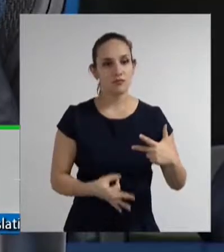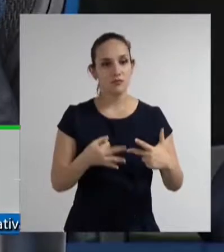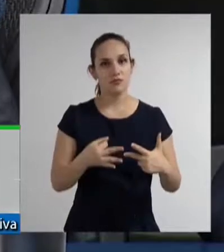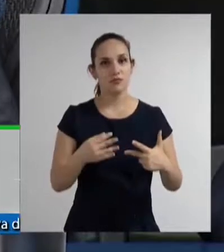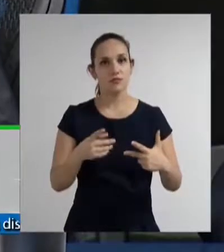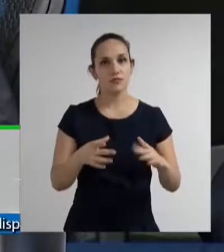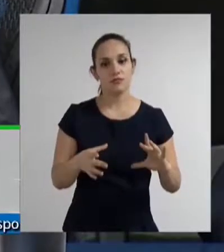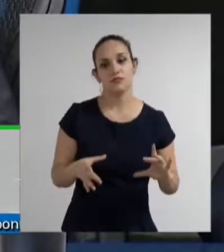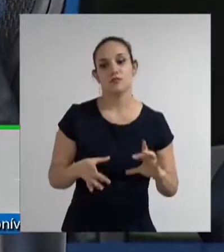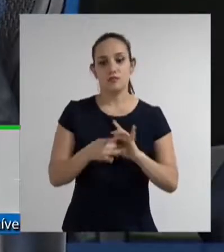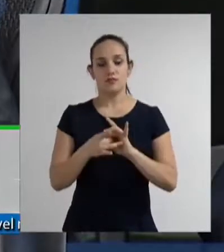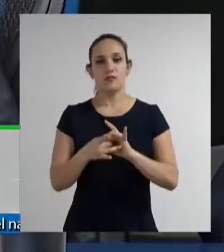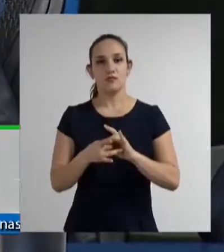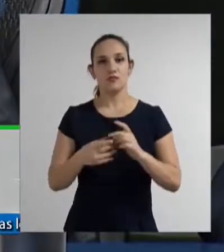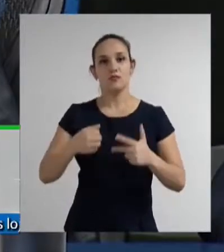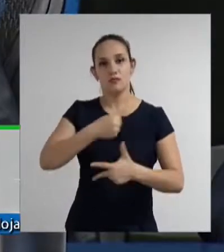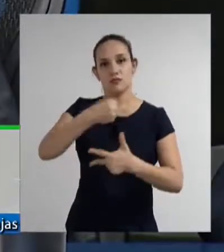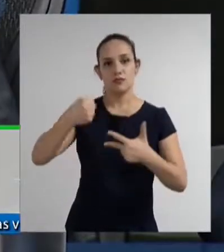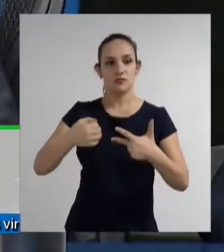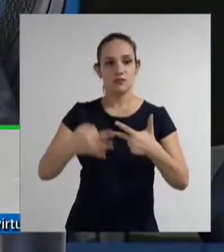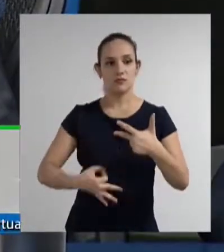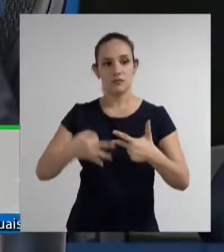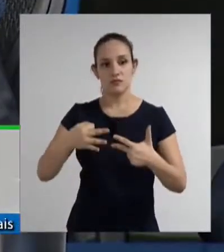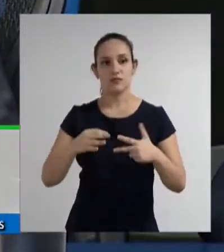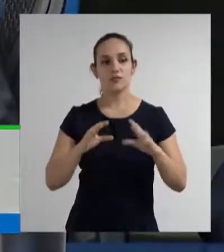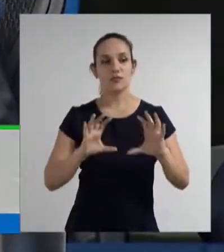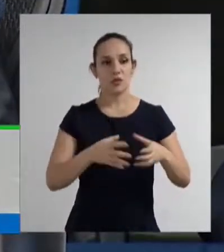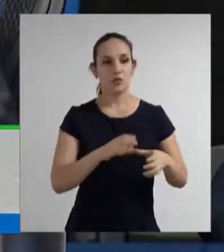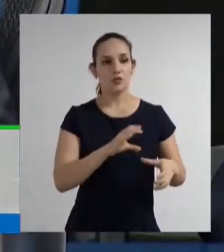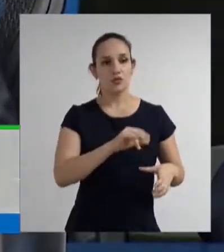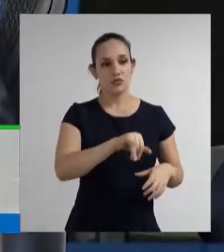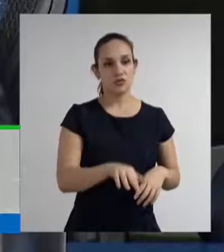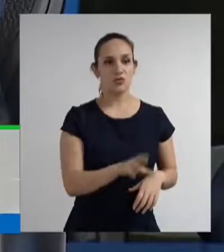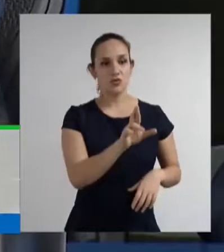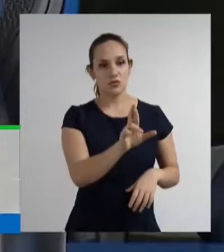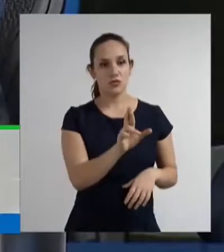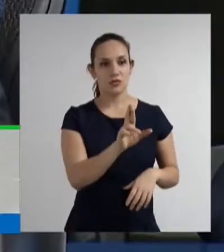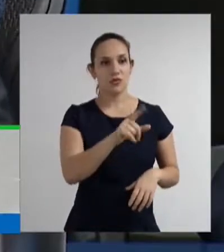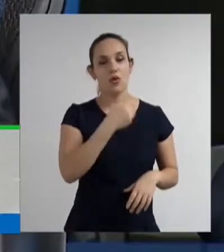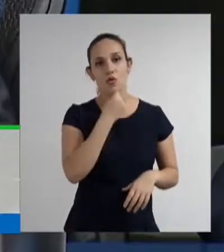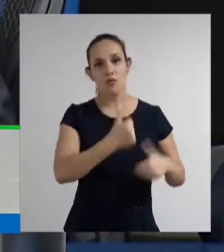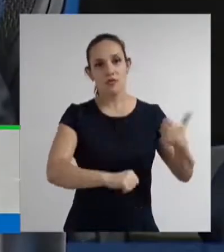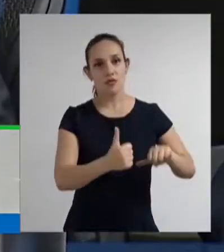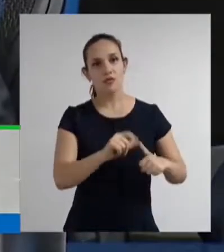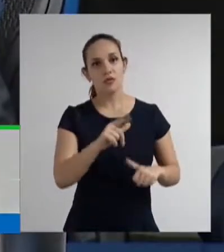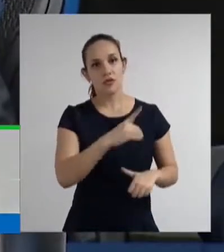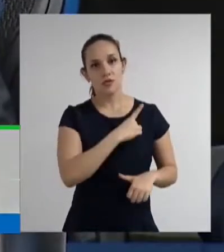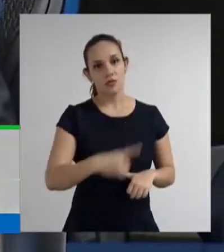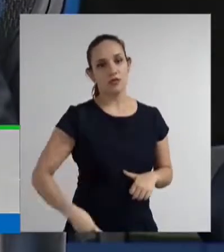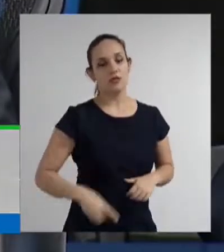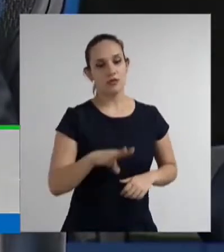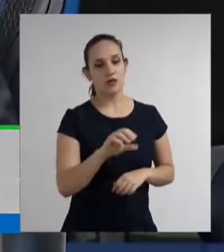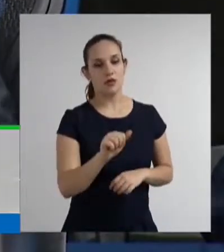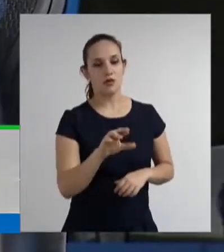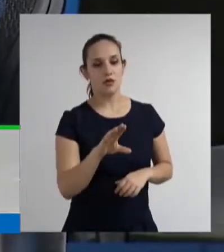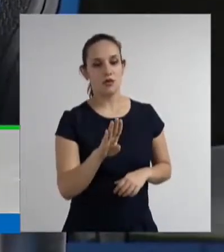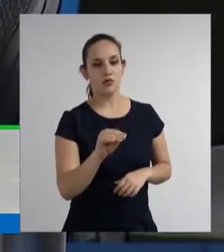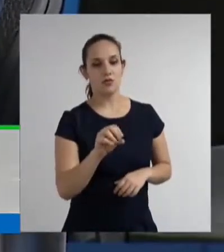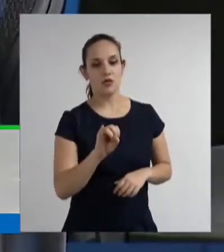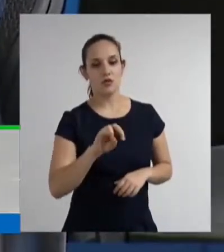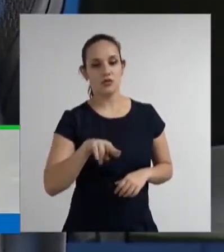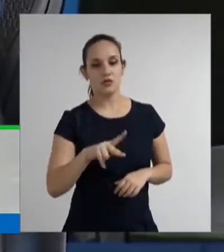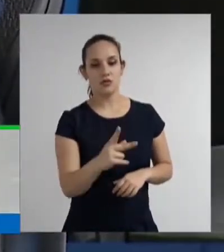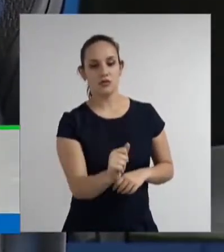vinculados ao Poder Judiciário de Mato Grosso do Sul. A Comissão de Constituição, Justiça e Redação, tendo como relator o deputado Barbosinha, é favorável